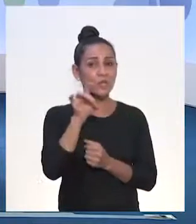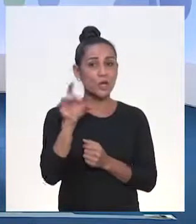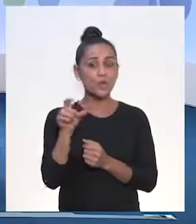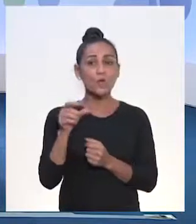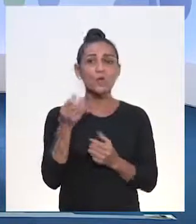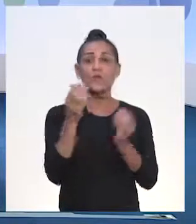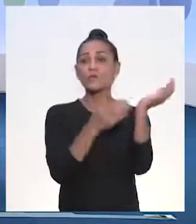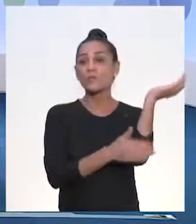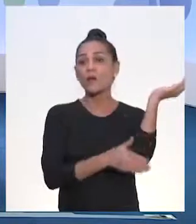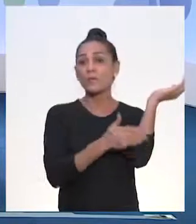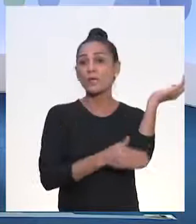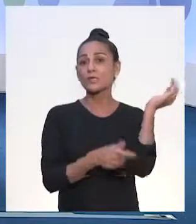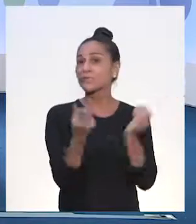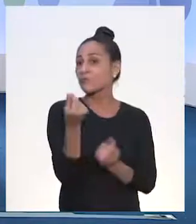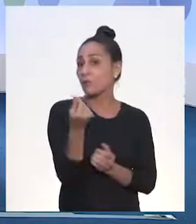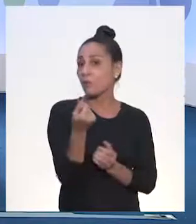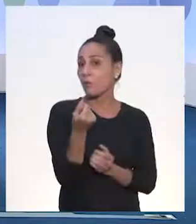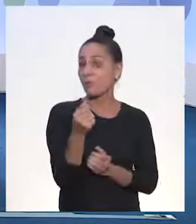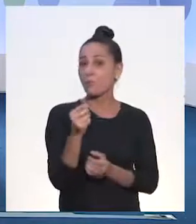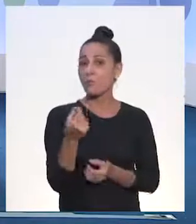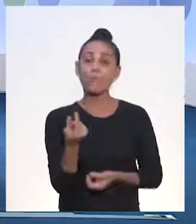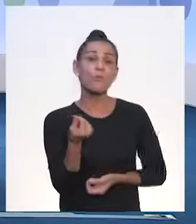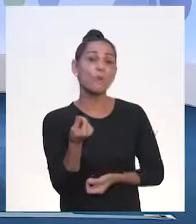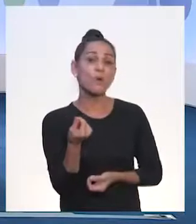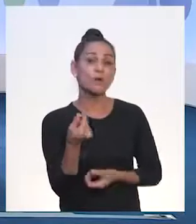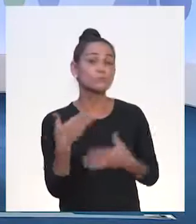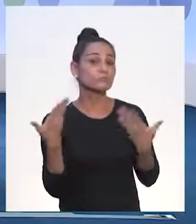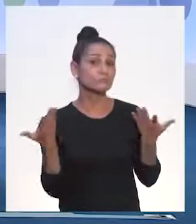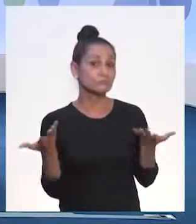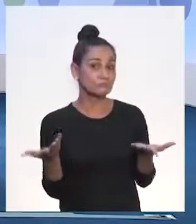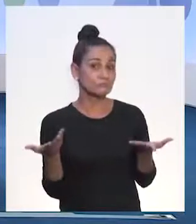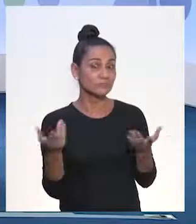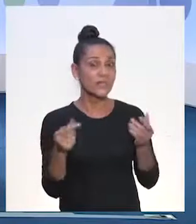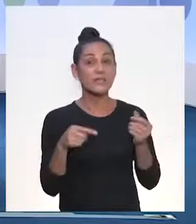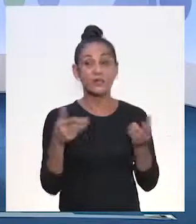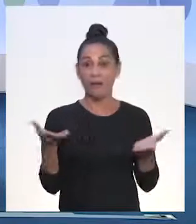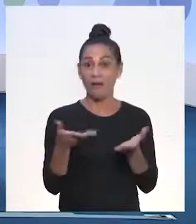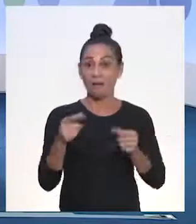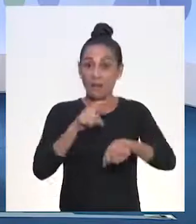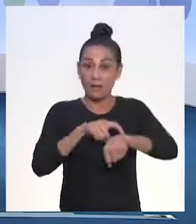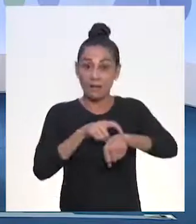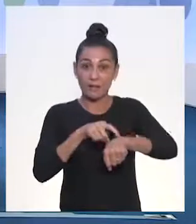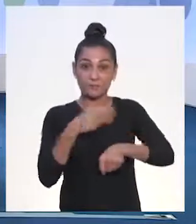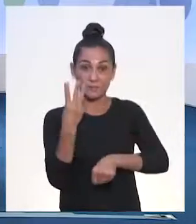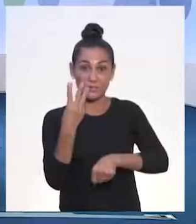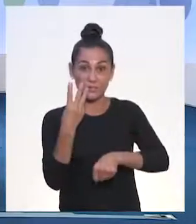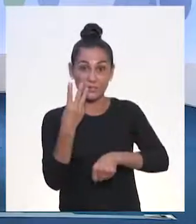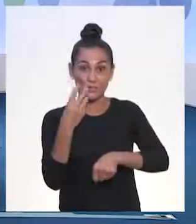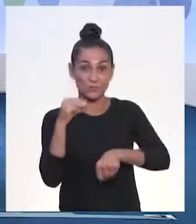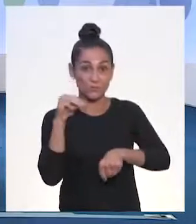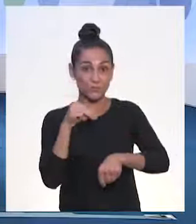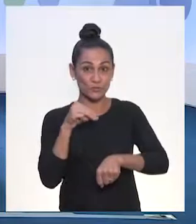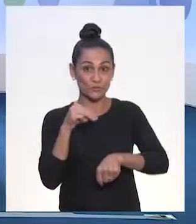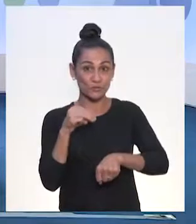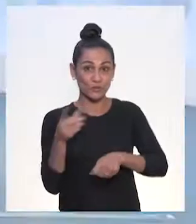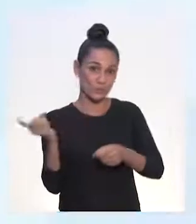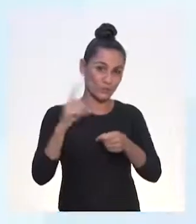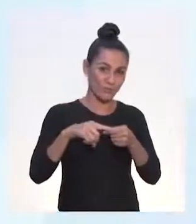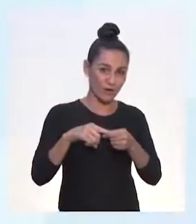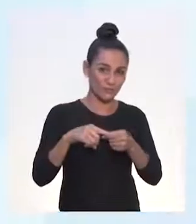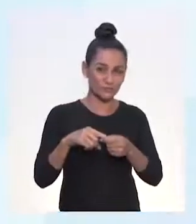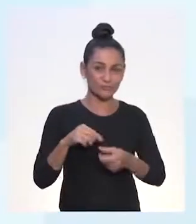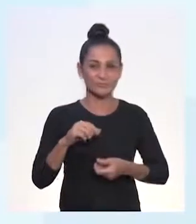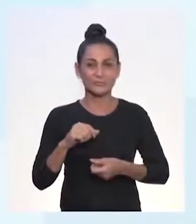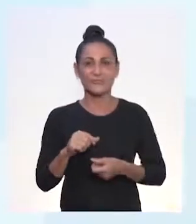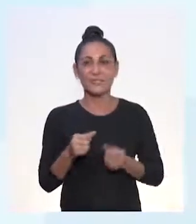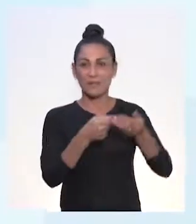custa esse abacaxi individualmente, beleza? Beleza. Então, eu vou dar 3 minutinhos aí para vocês. A gente já retorna aí. Me espalhe